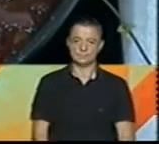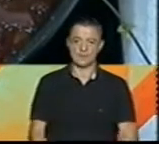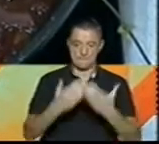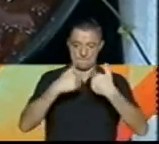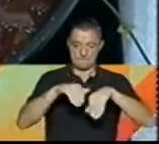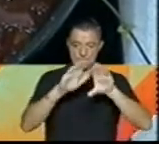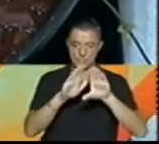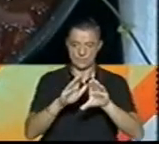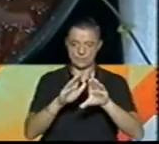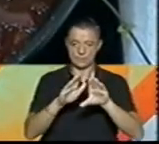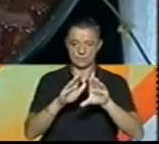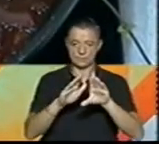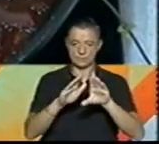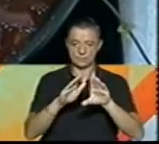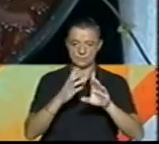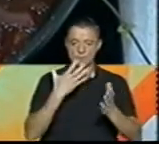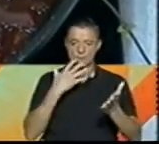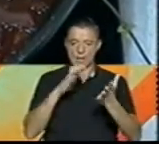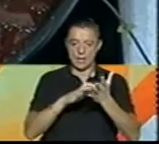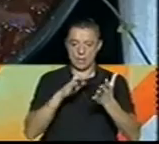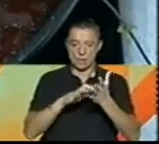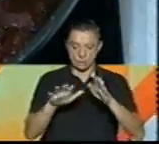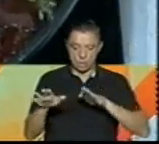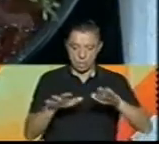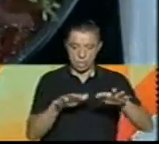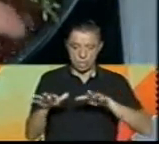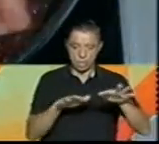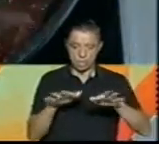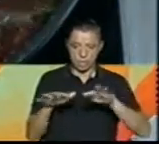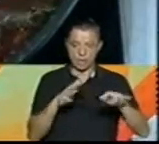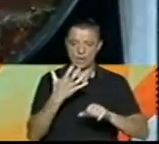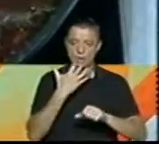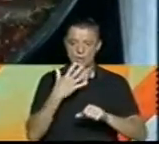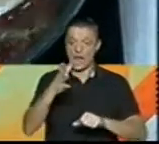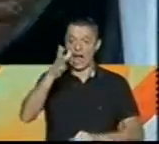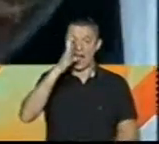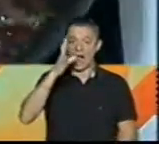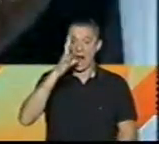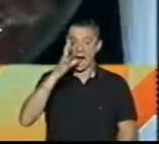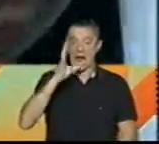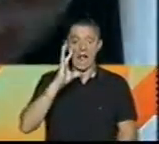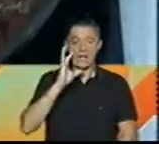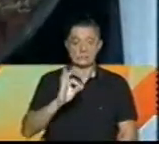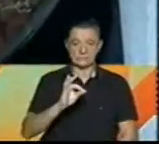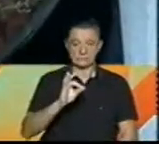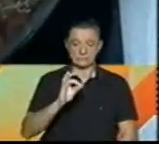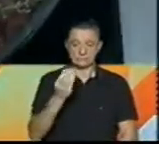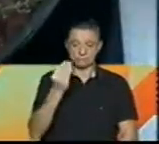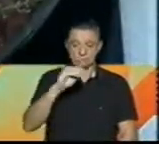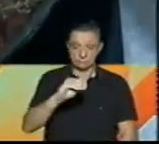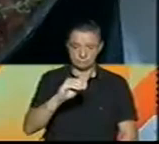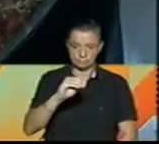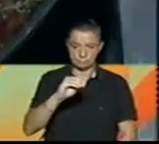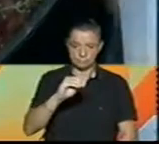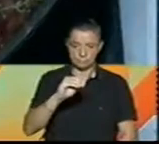Mas, e a quantidade com o arroz solto também, acho que é bom referir a questão da água. É sempre, geralmente, eu coloco